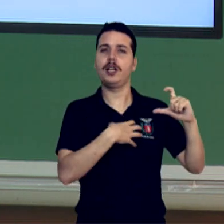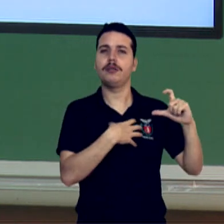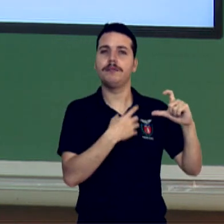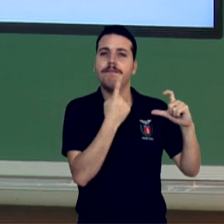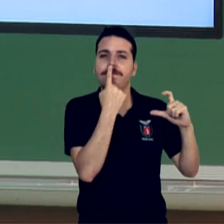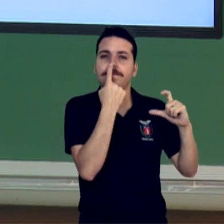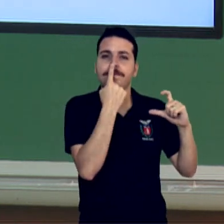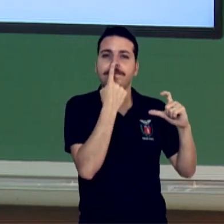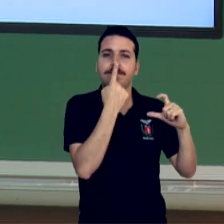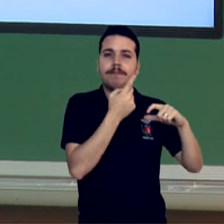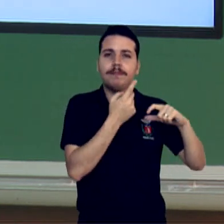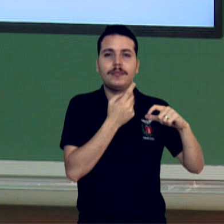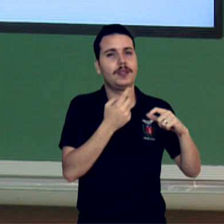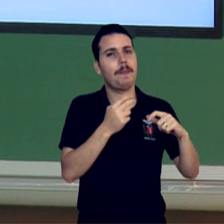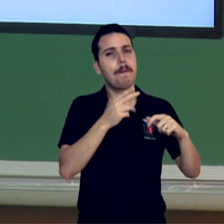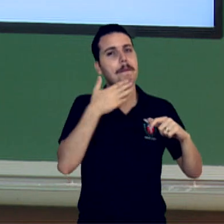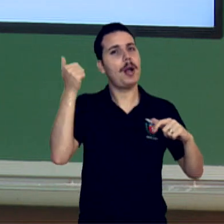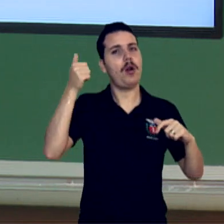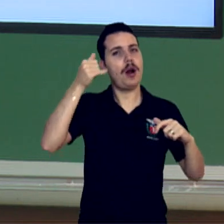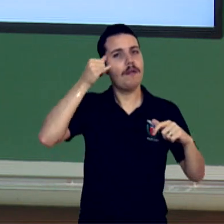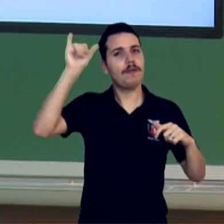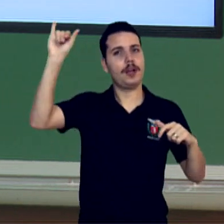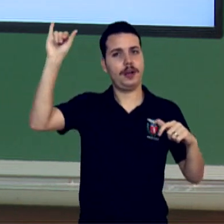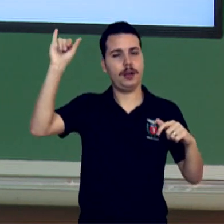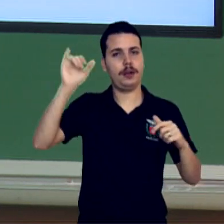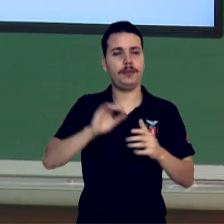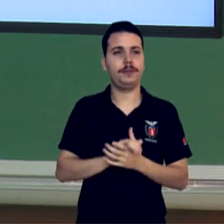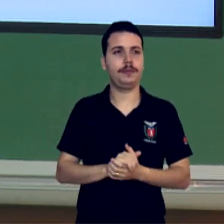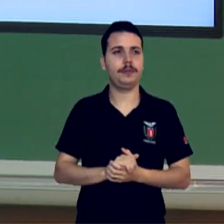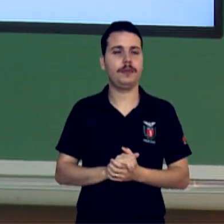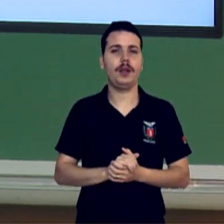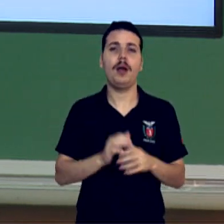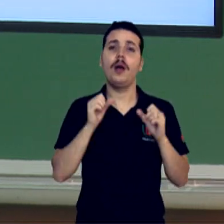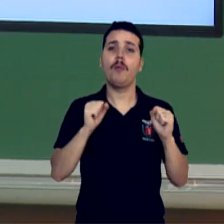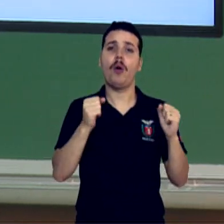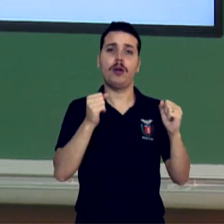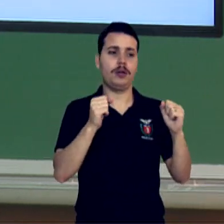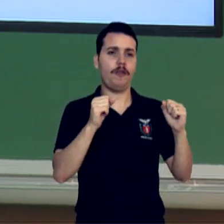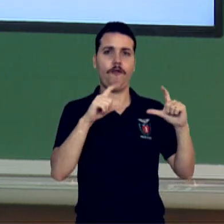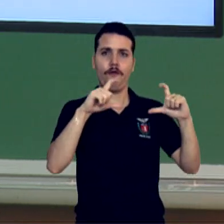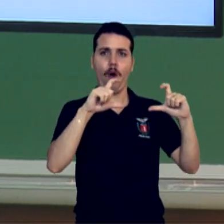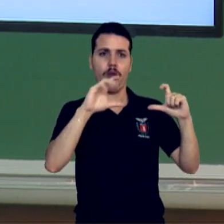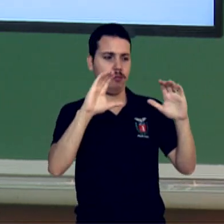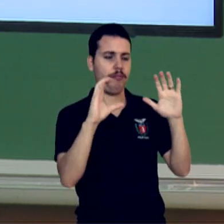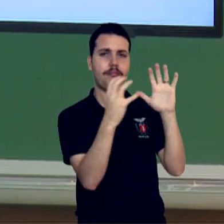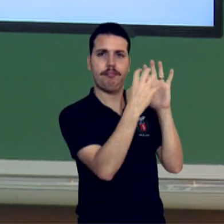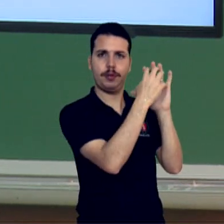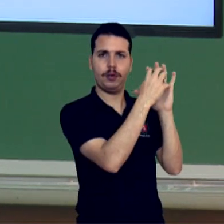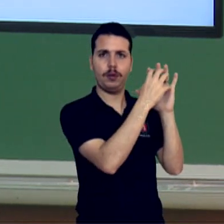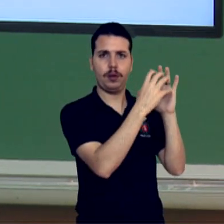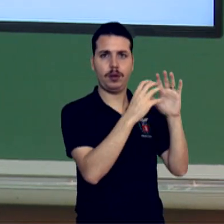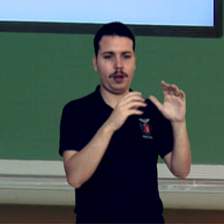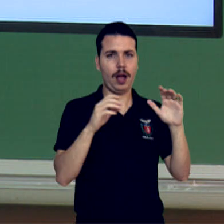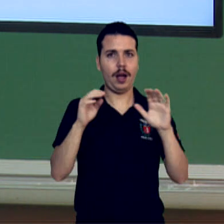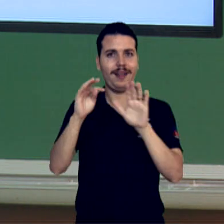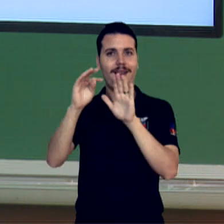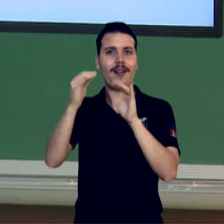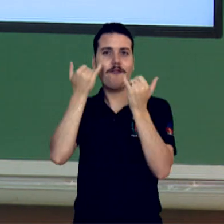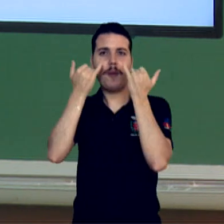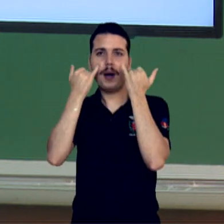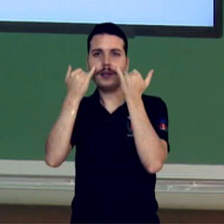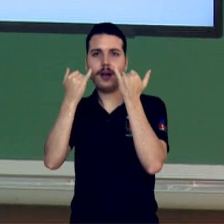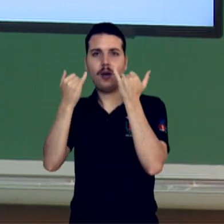íntimas, não são aconselhadas. Você pode colocar uma foto no início do seu currículo, ao lado dos dados